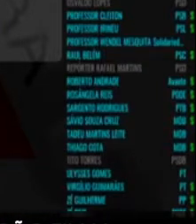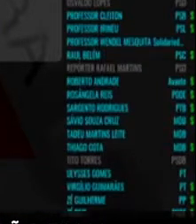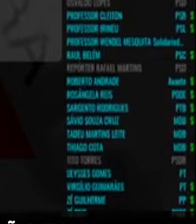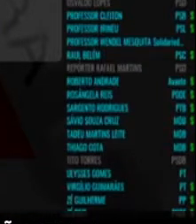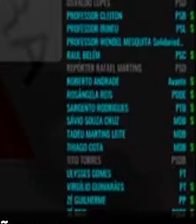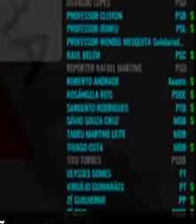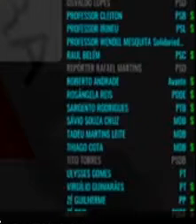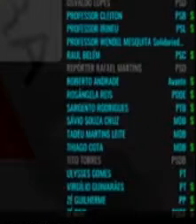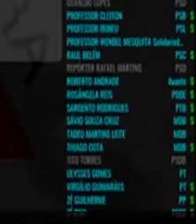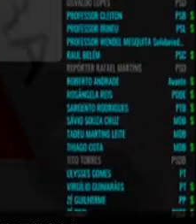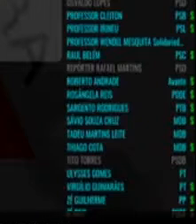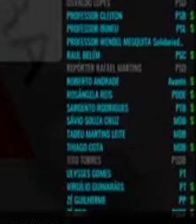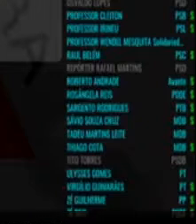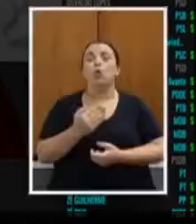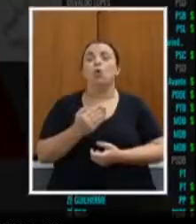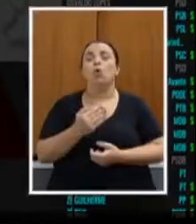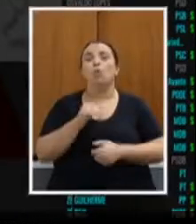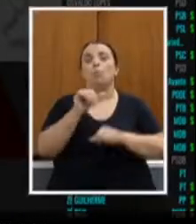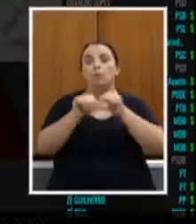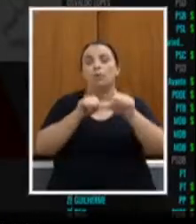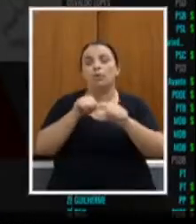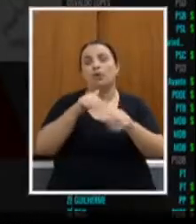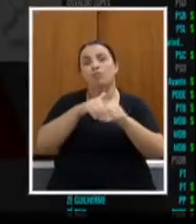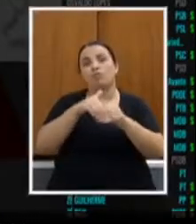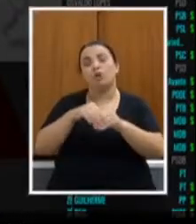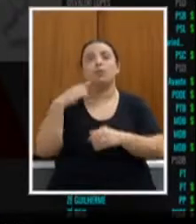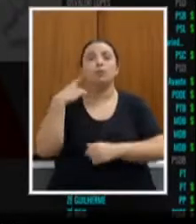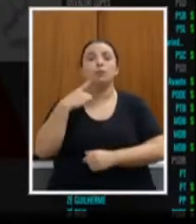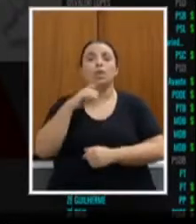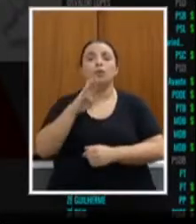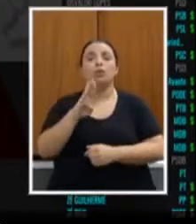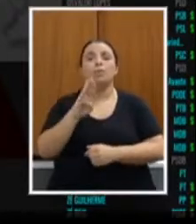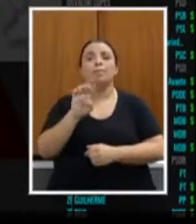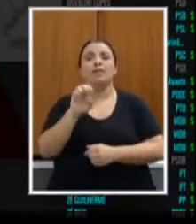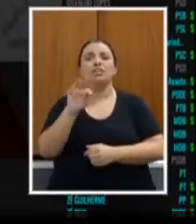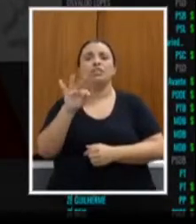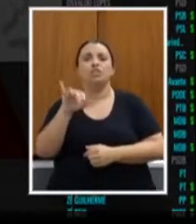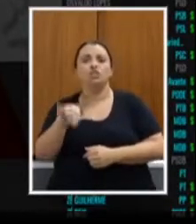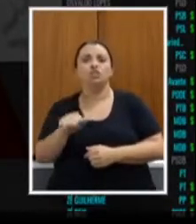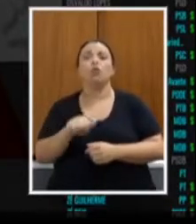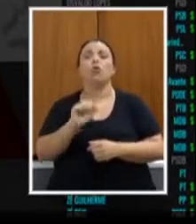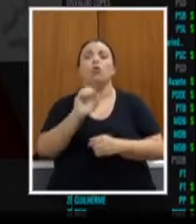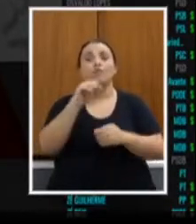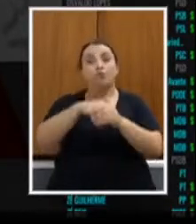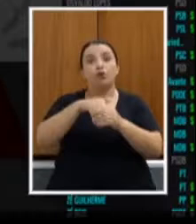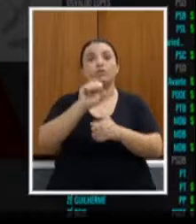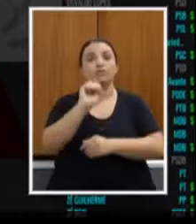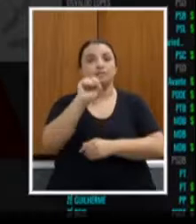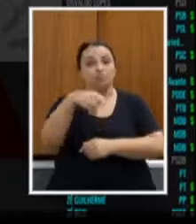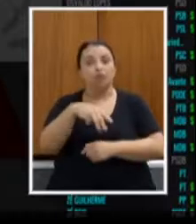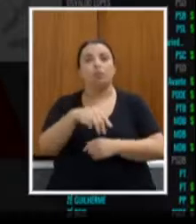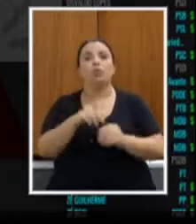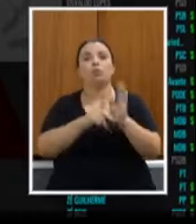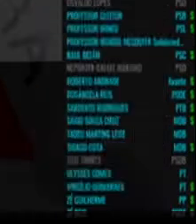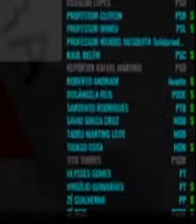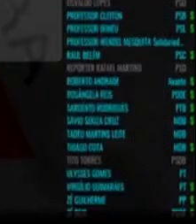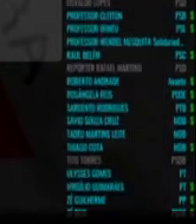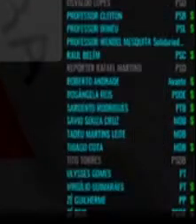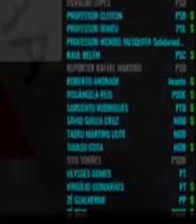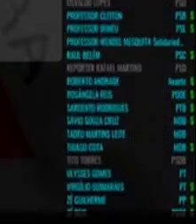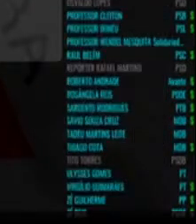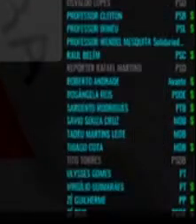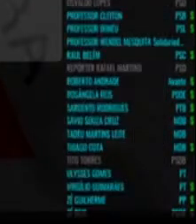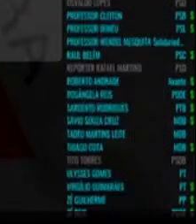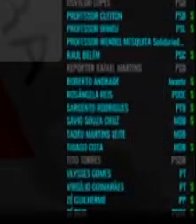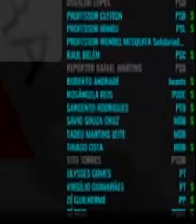Solicito registro do voto, sim, do deputado Betinho no projeto de lei 5.496 de 2018.